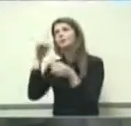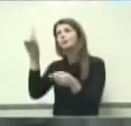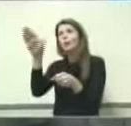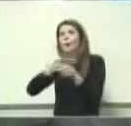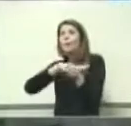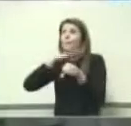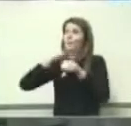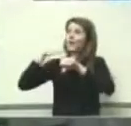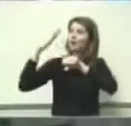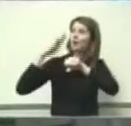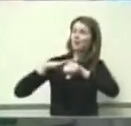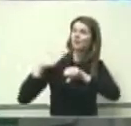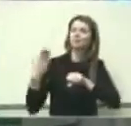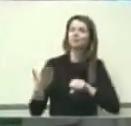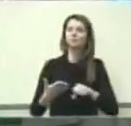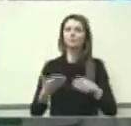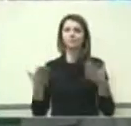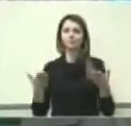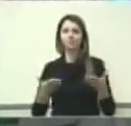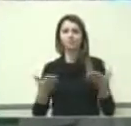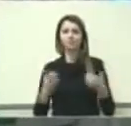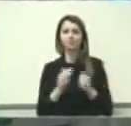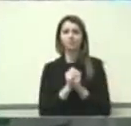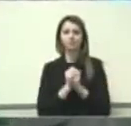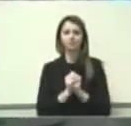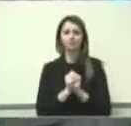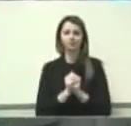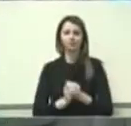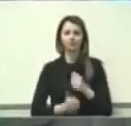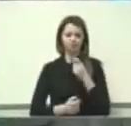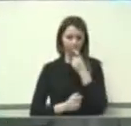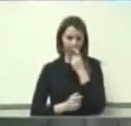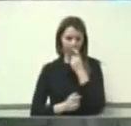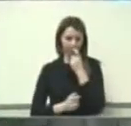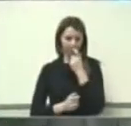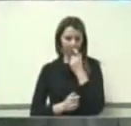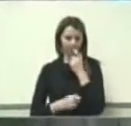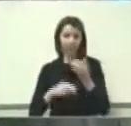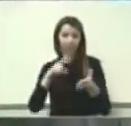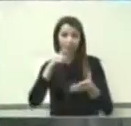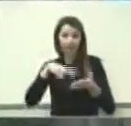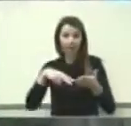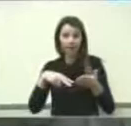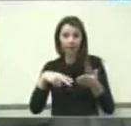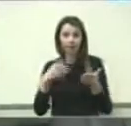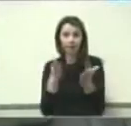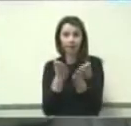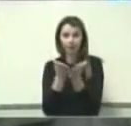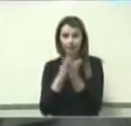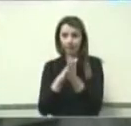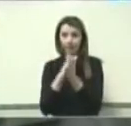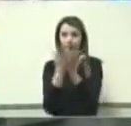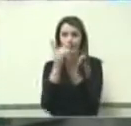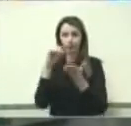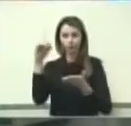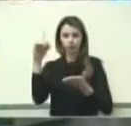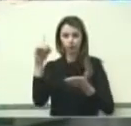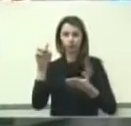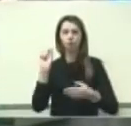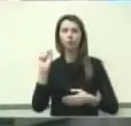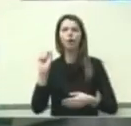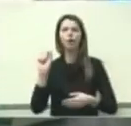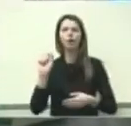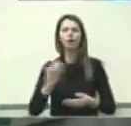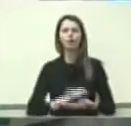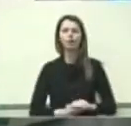encha mais nessa noite Vamos ler então a palavra do senhor nós encontramos no